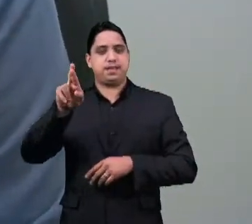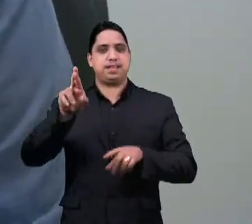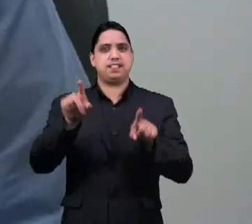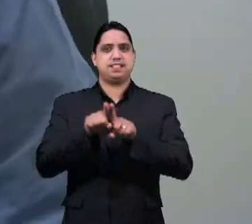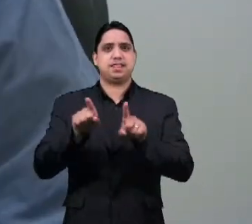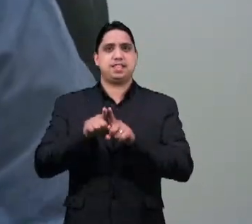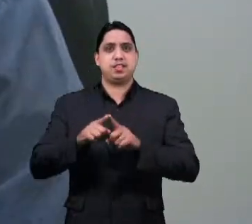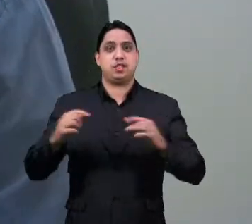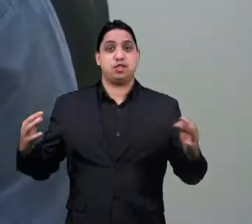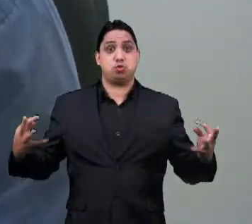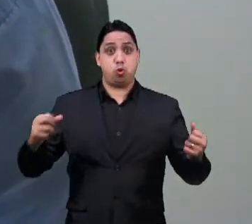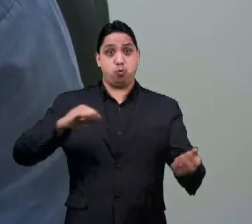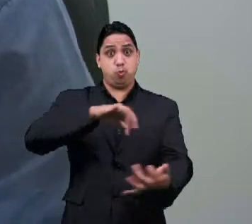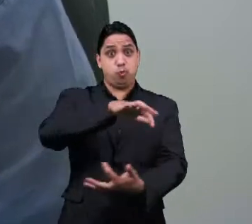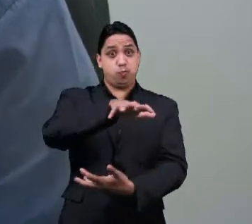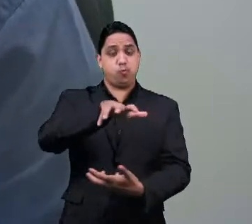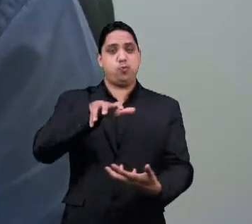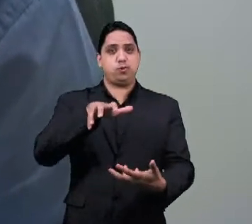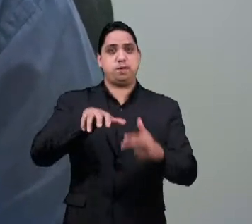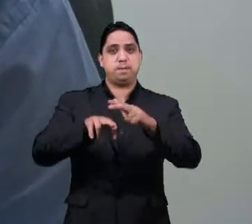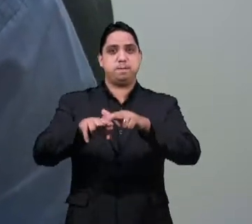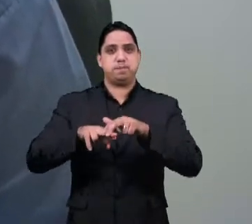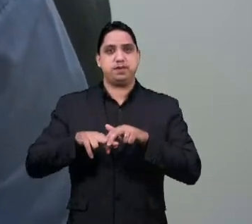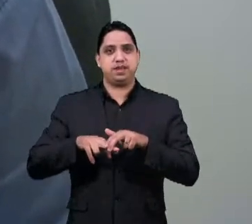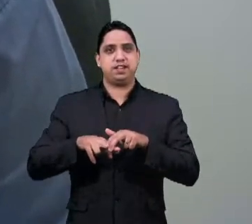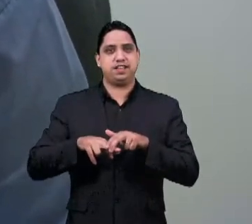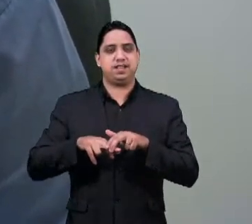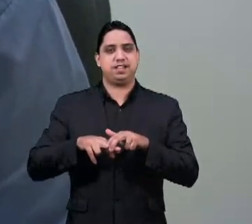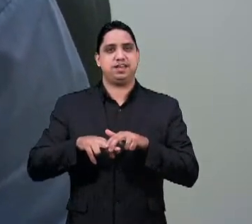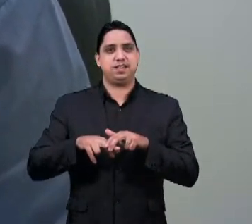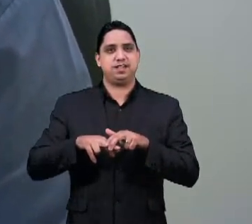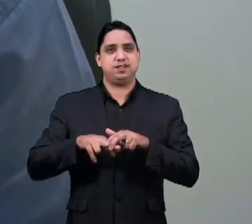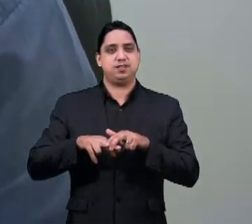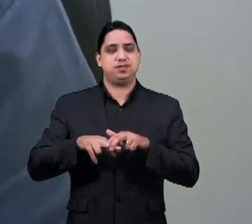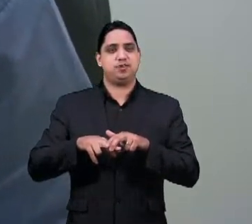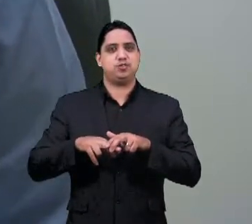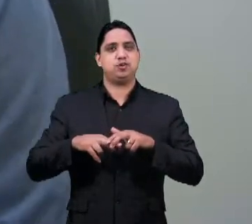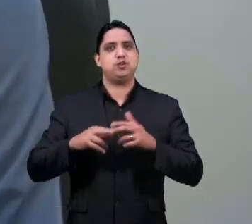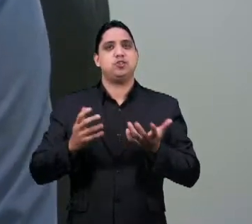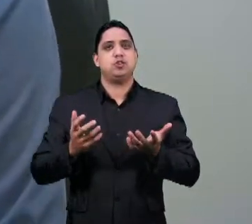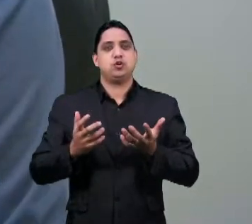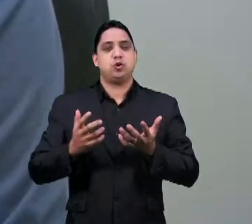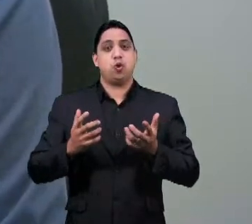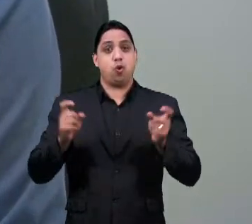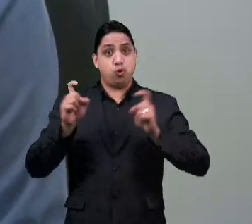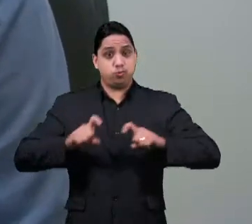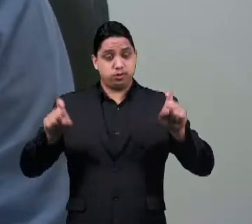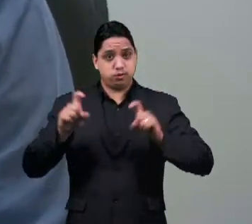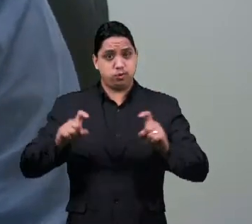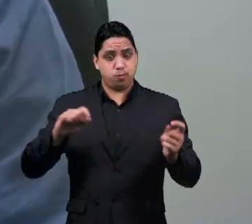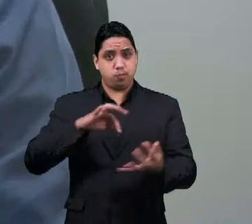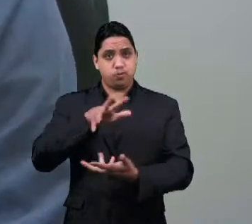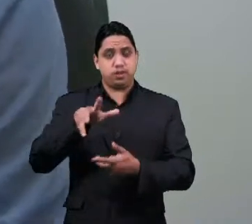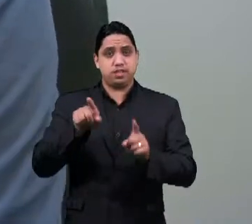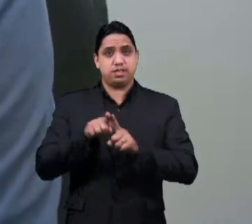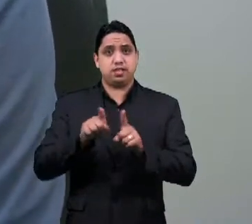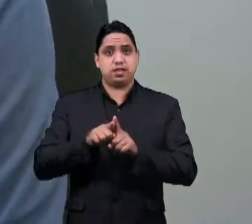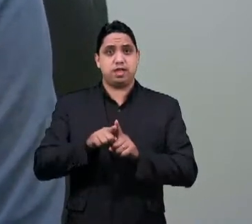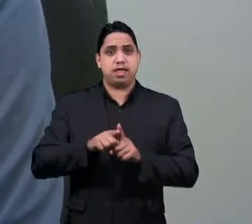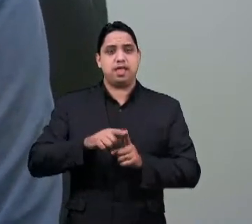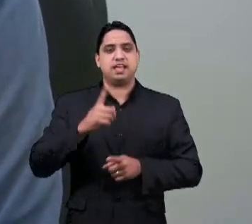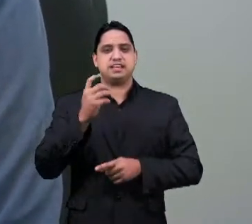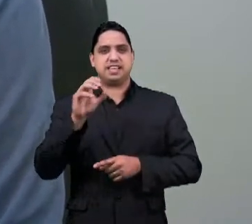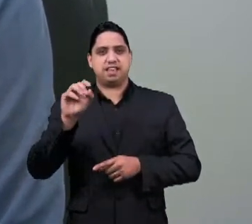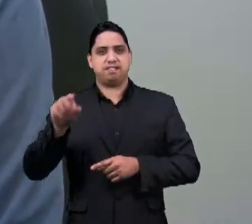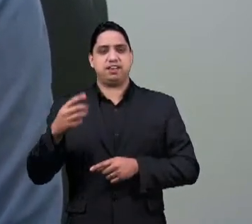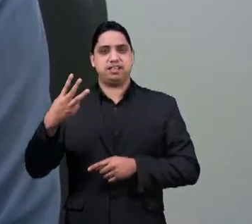para todo o globo terrestre, através da rede mundial de computadores e também pelo portal e 100,3